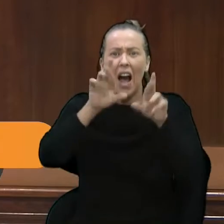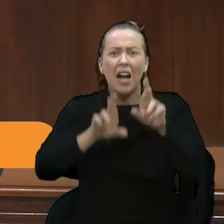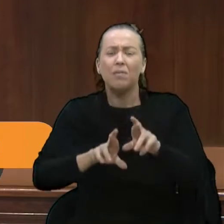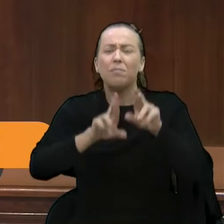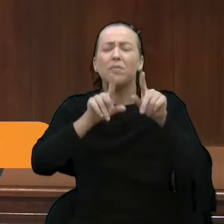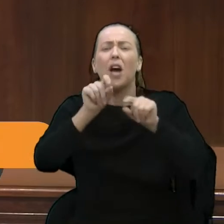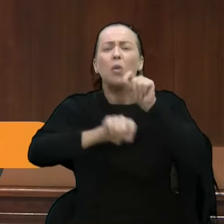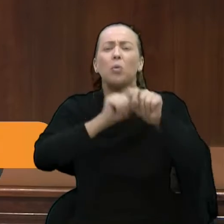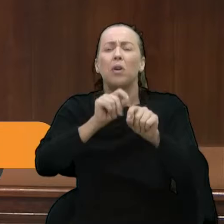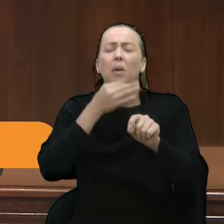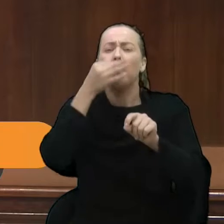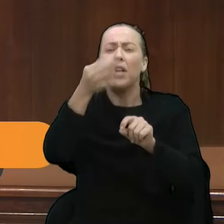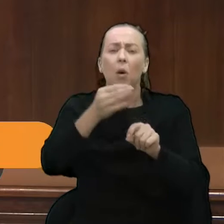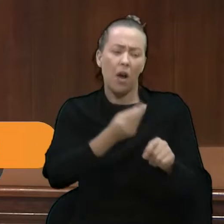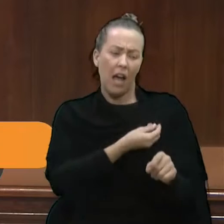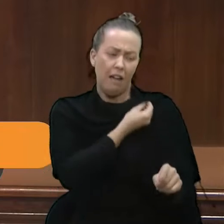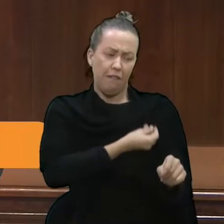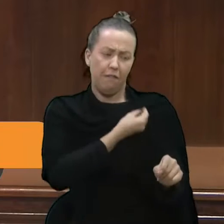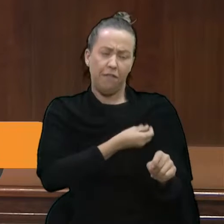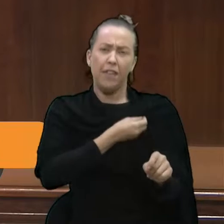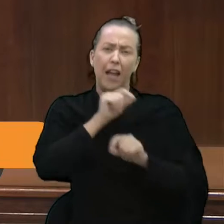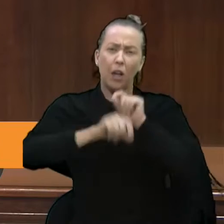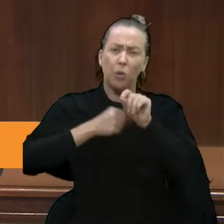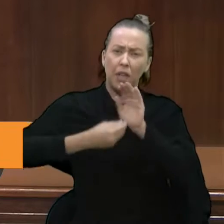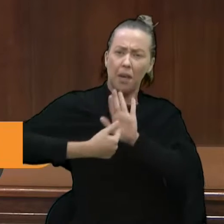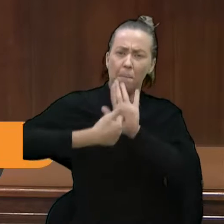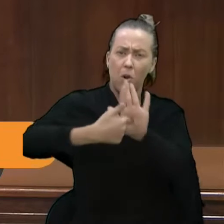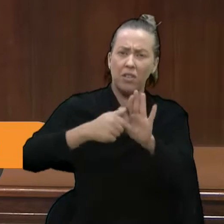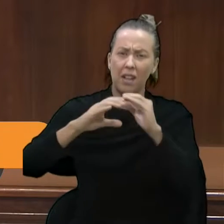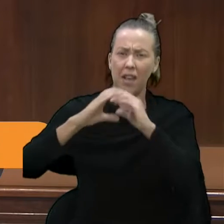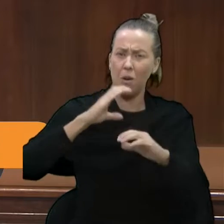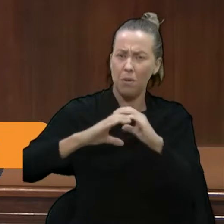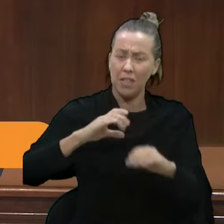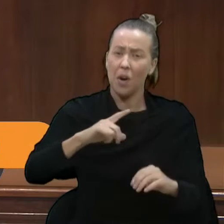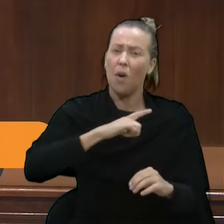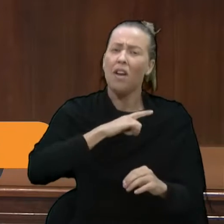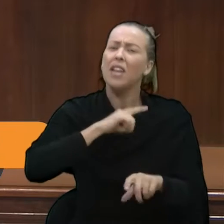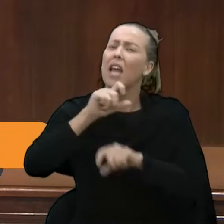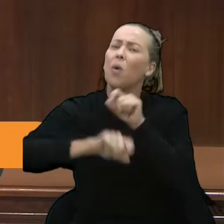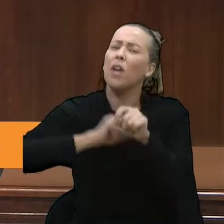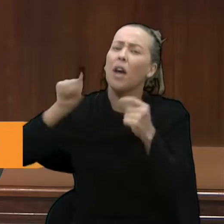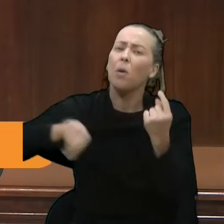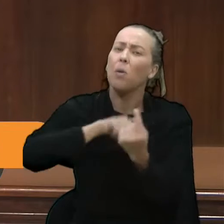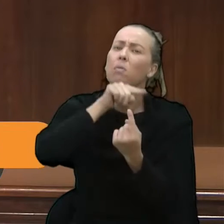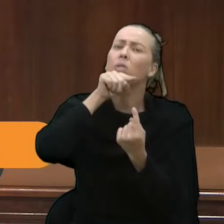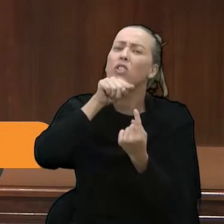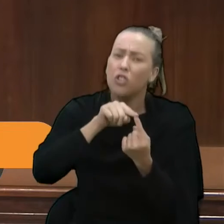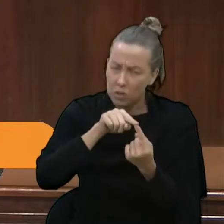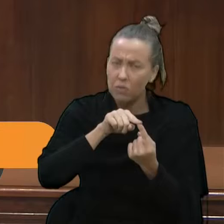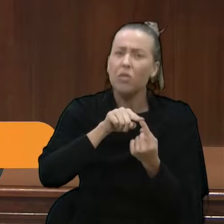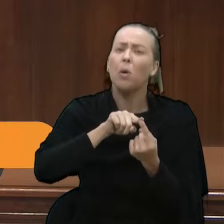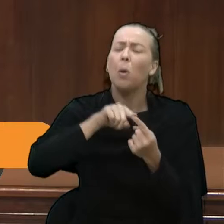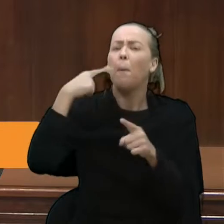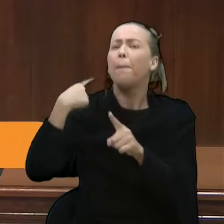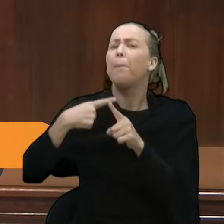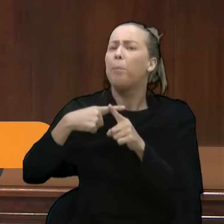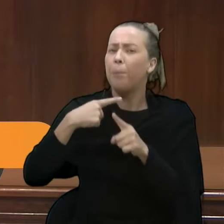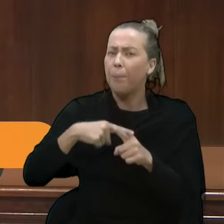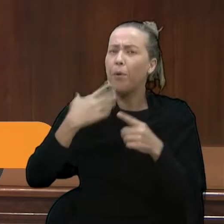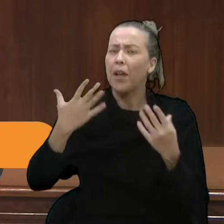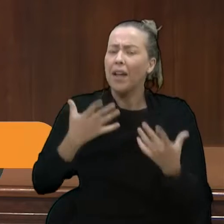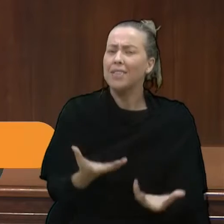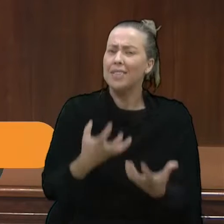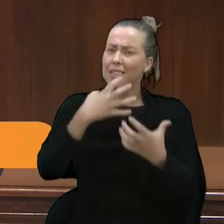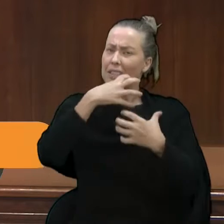da vida entre o que se mostra e a comunicação, que tende a ter o objetivo, eu digo tende porque essa é uma